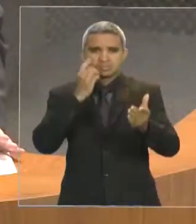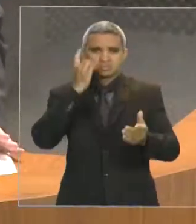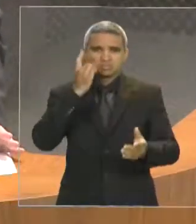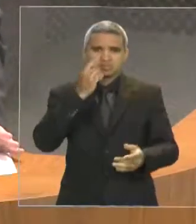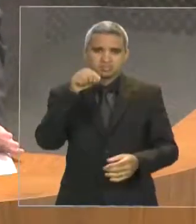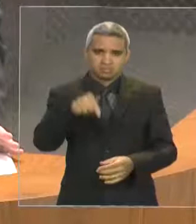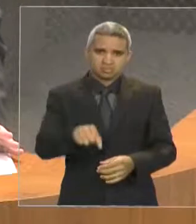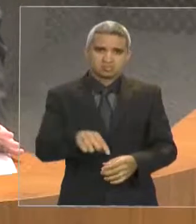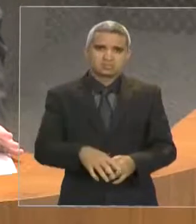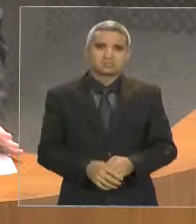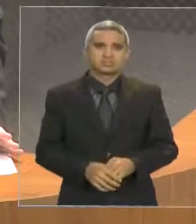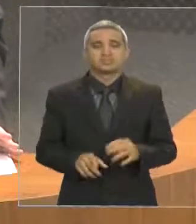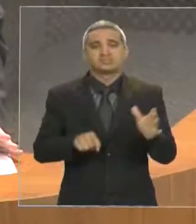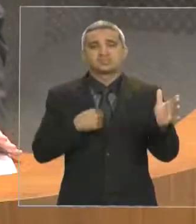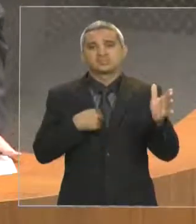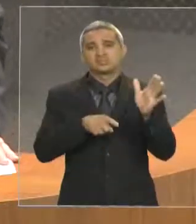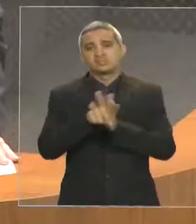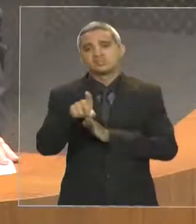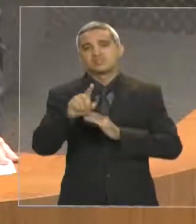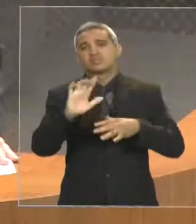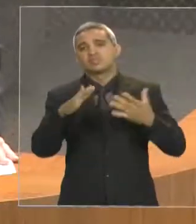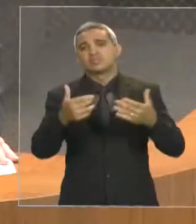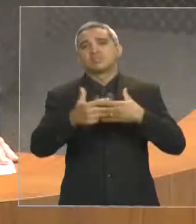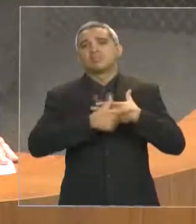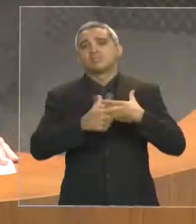Qual é o papel do Poder Legislativo?